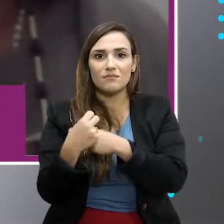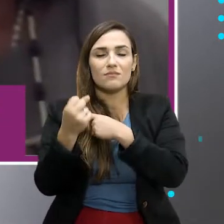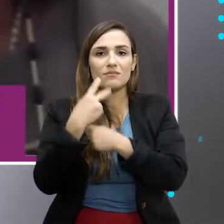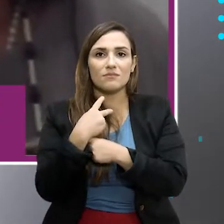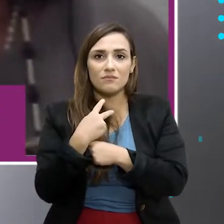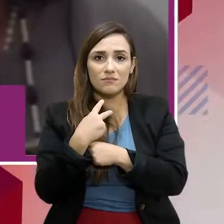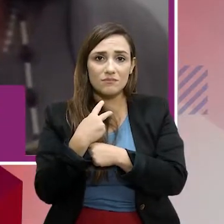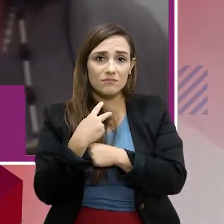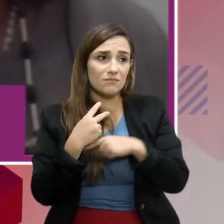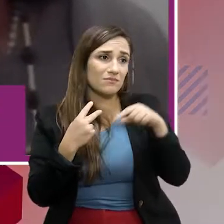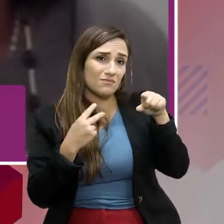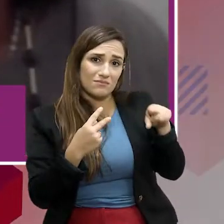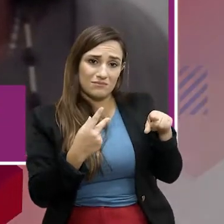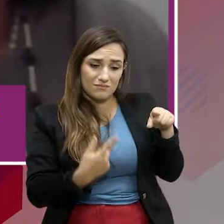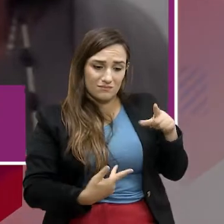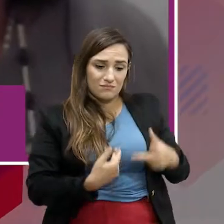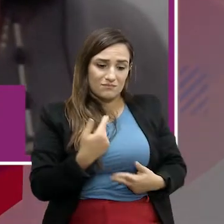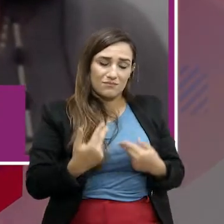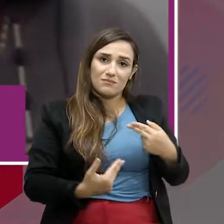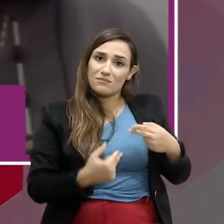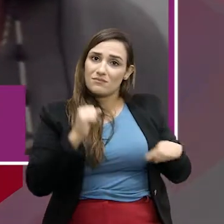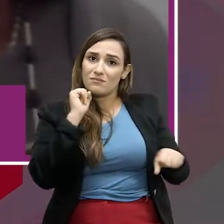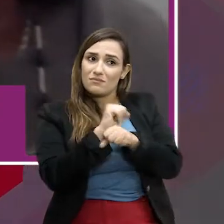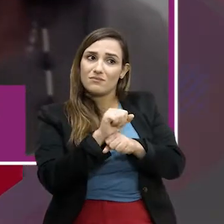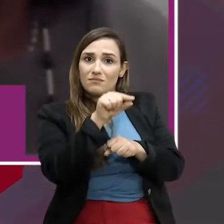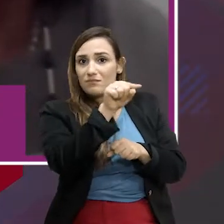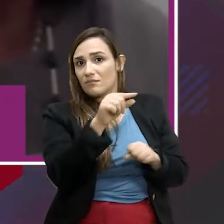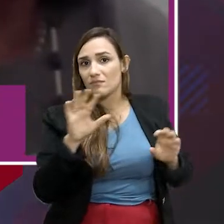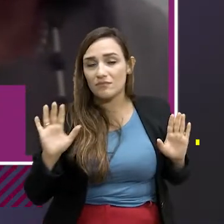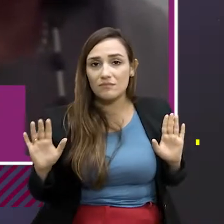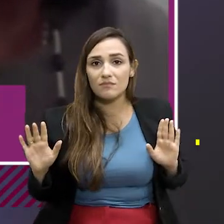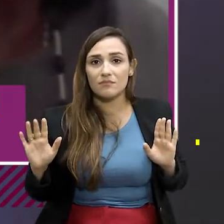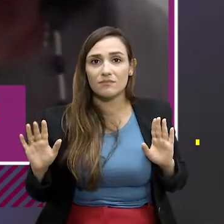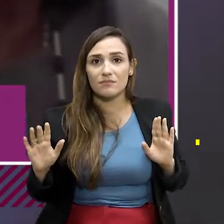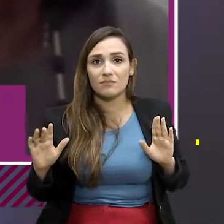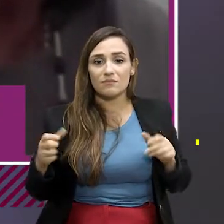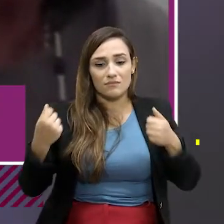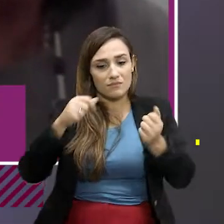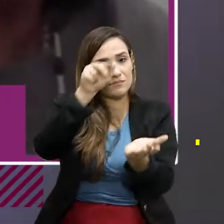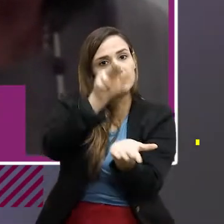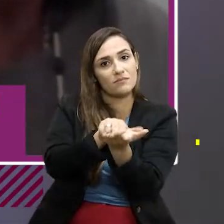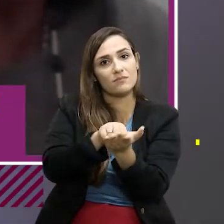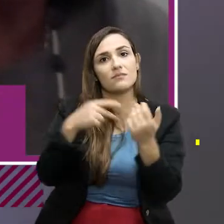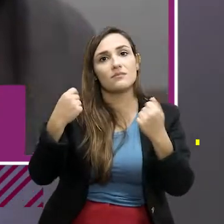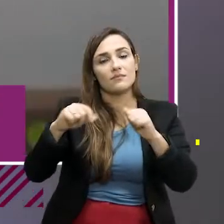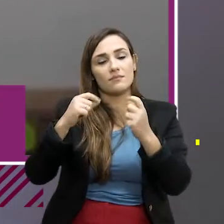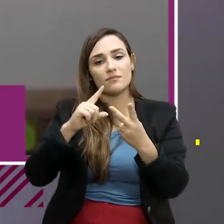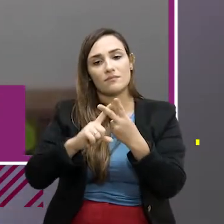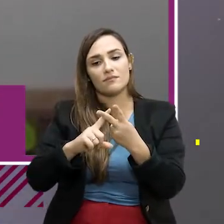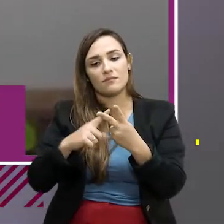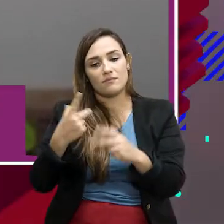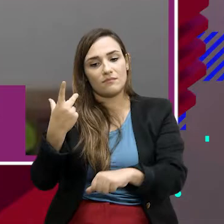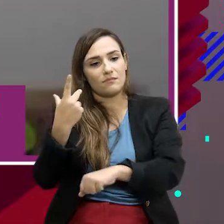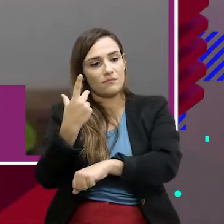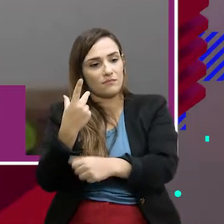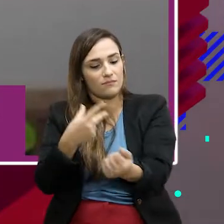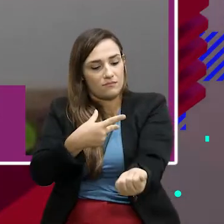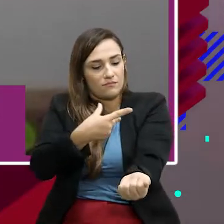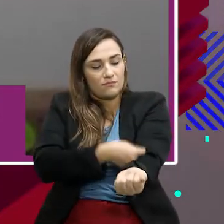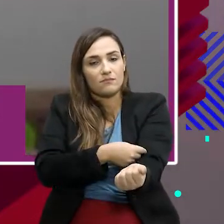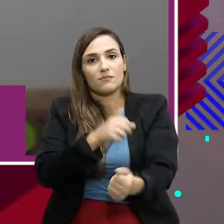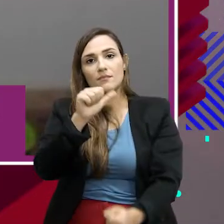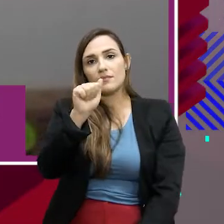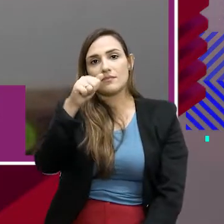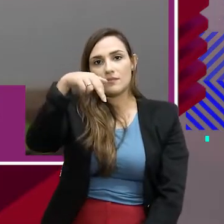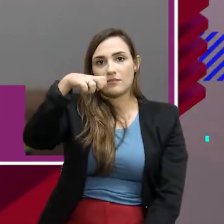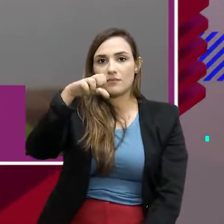acontecer quando começa a explodir o número de casos? As cirurgias eletivas vão ser canceladas. Eu preciso de leito, eu